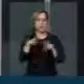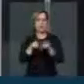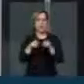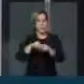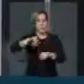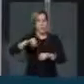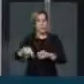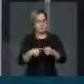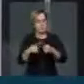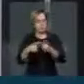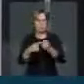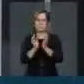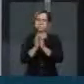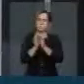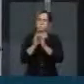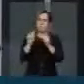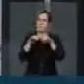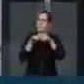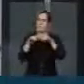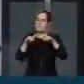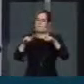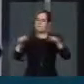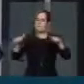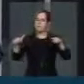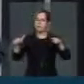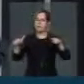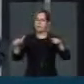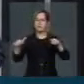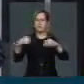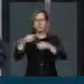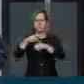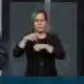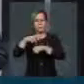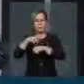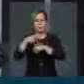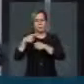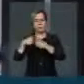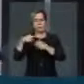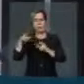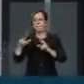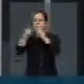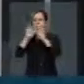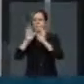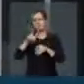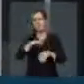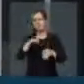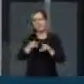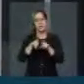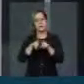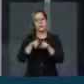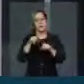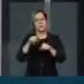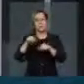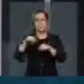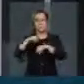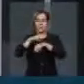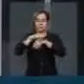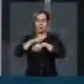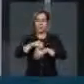a cidade do recife que é plana Paris já tem muito a tradição de transporte de bicicleta